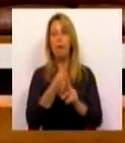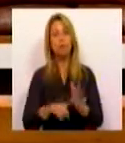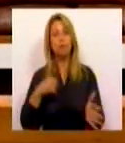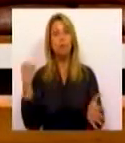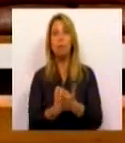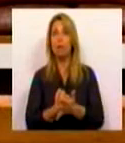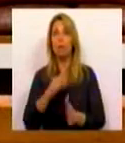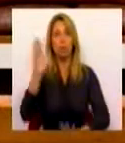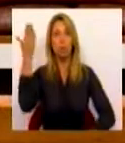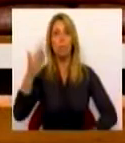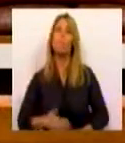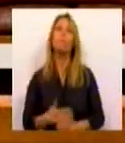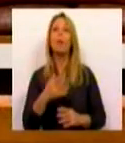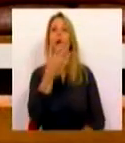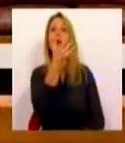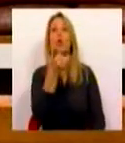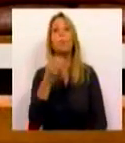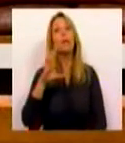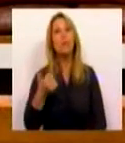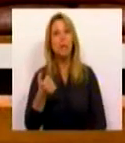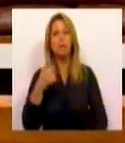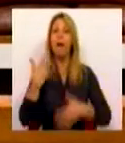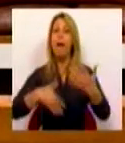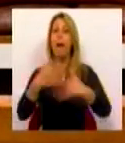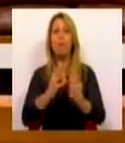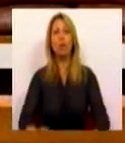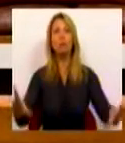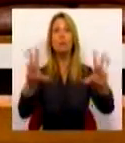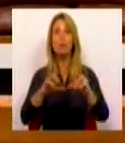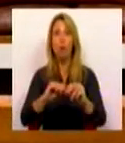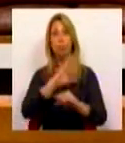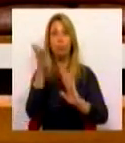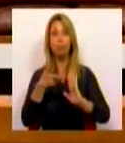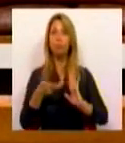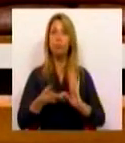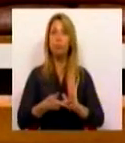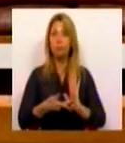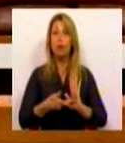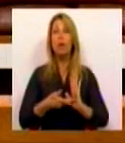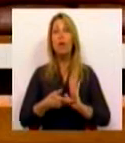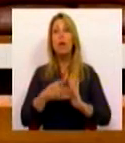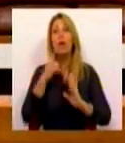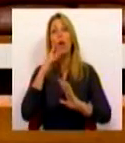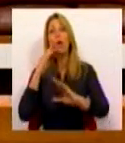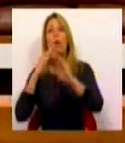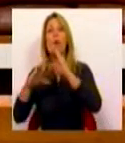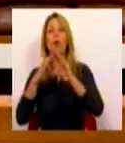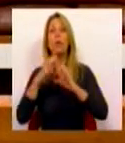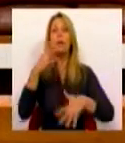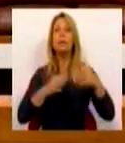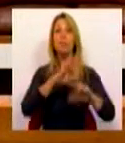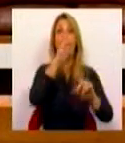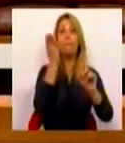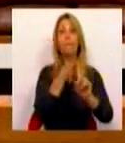Em 2015, novos avanços foram aqui introduzidos, nomeadamente a comunicação entre o Tribunal Penal e